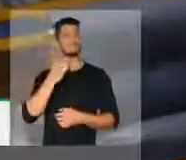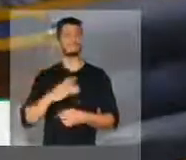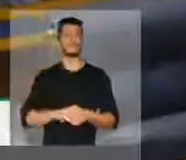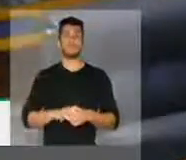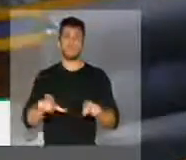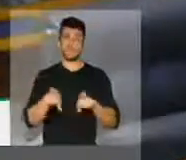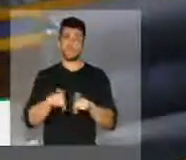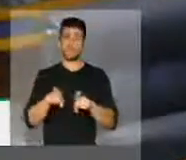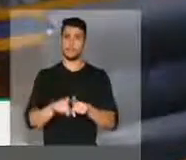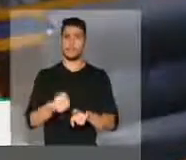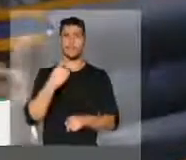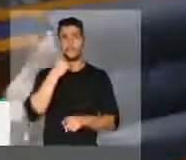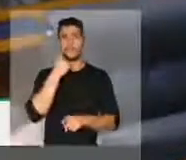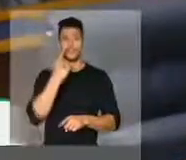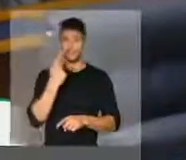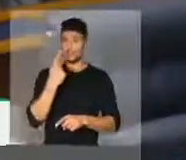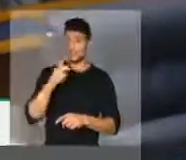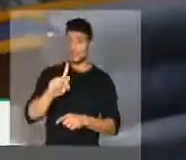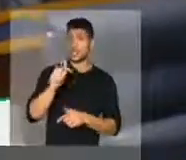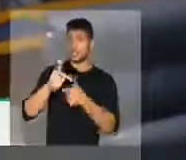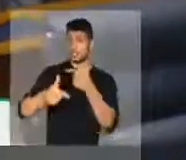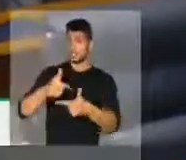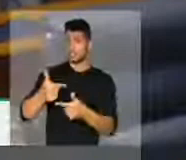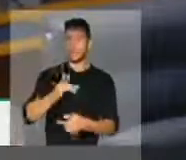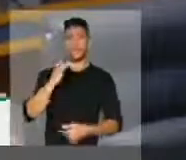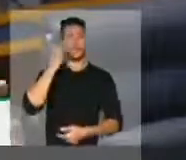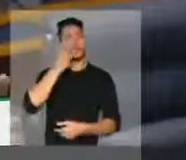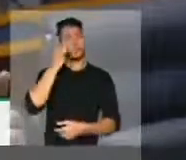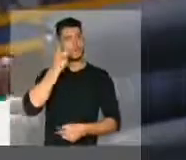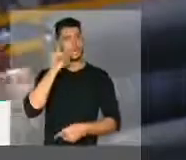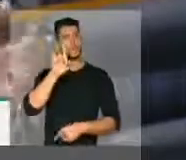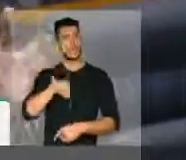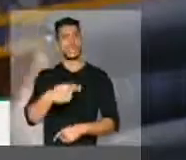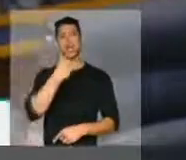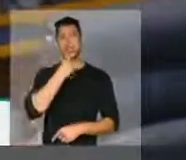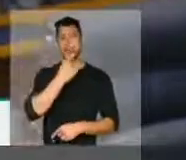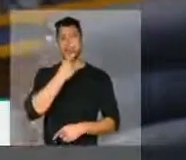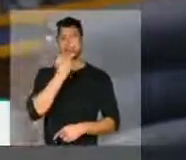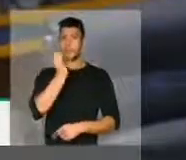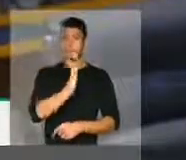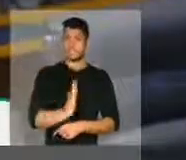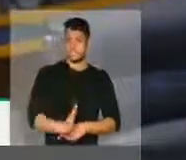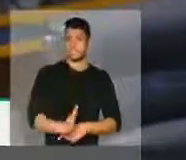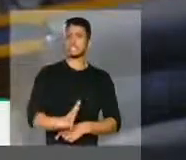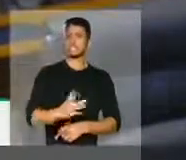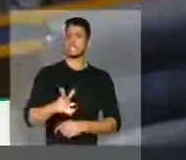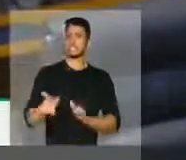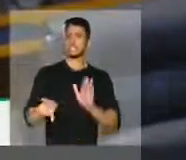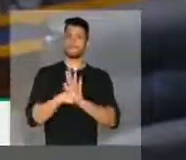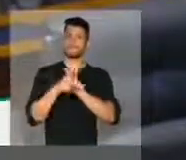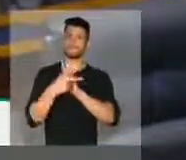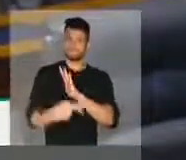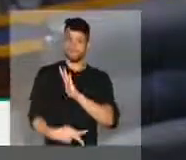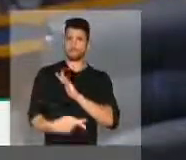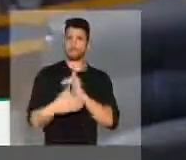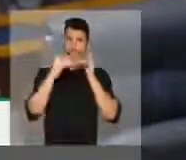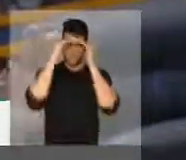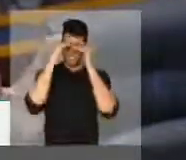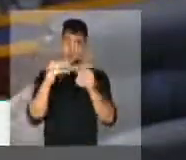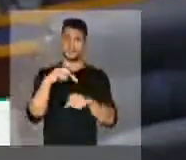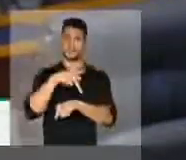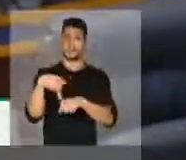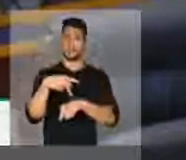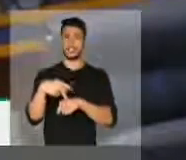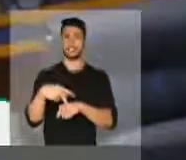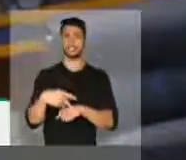aqui como um deputado, como um brasileiro, como um homem conhecedor na área de segurança pública. Eu não